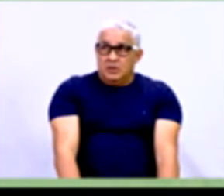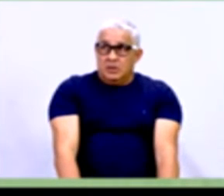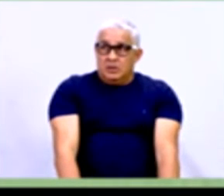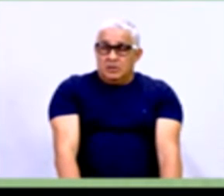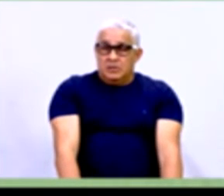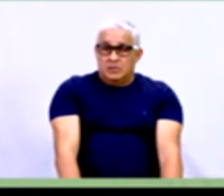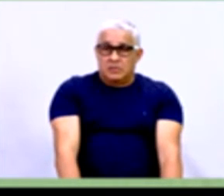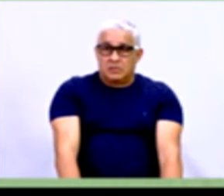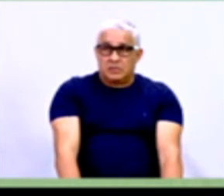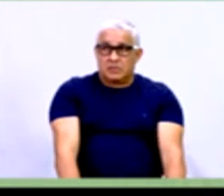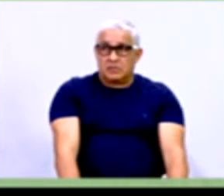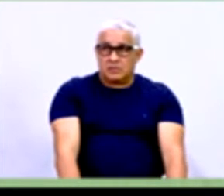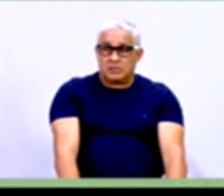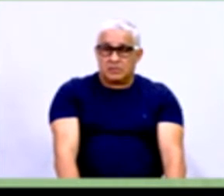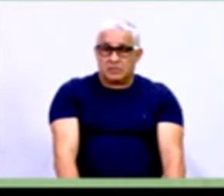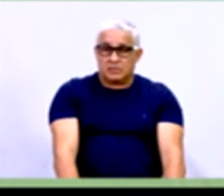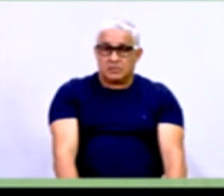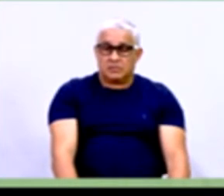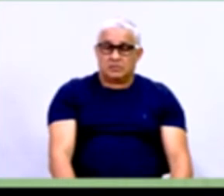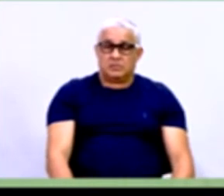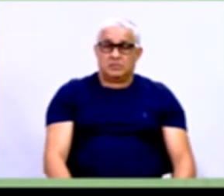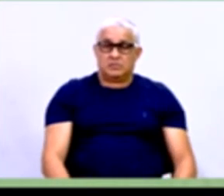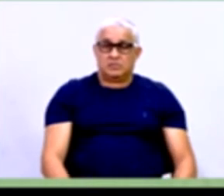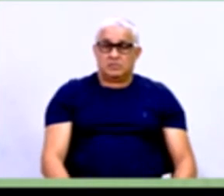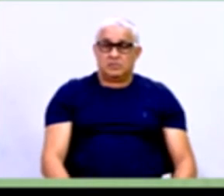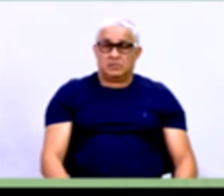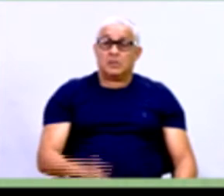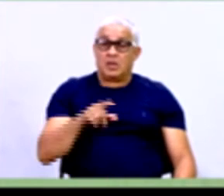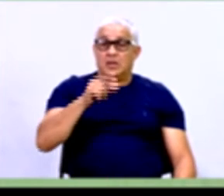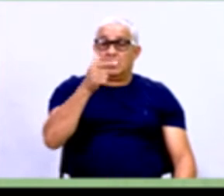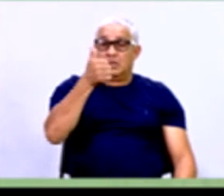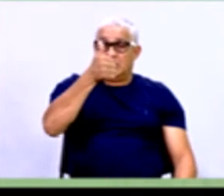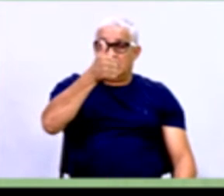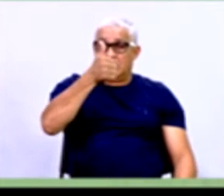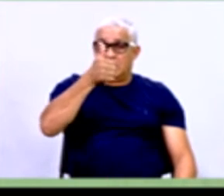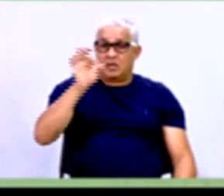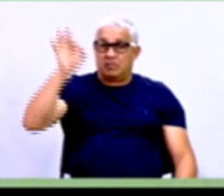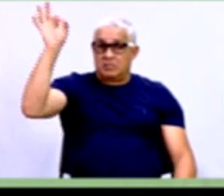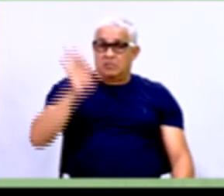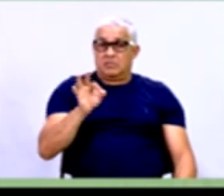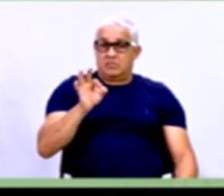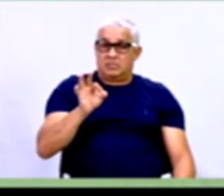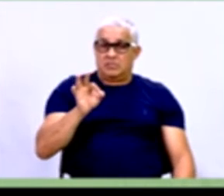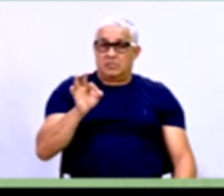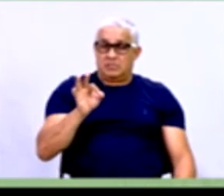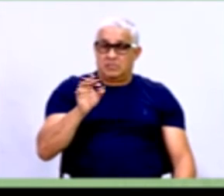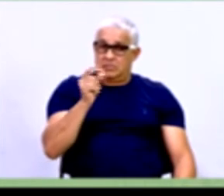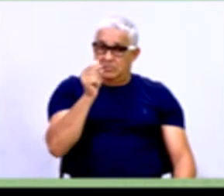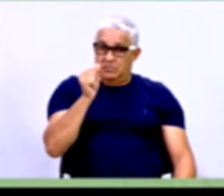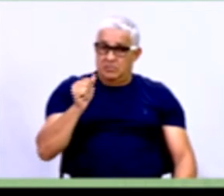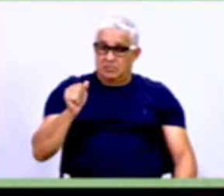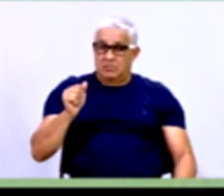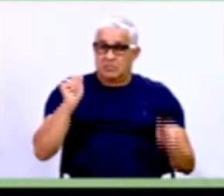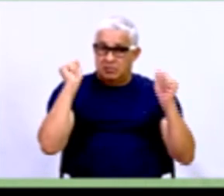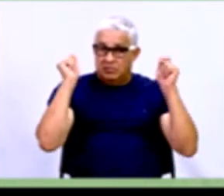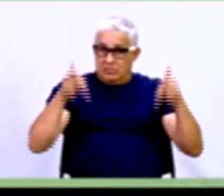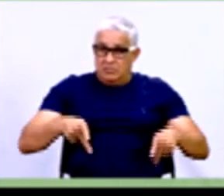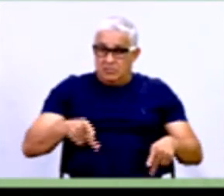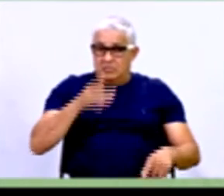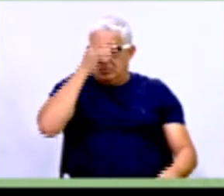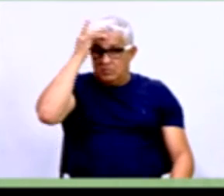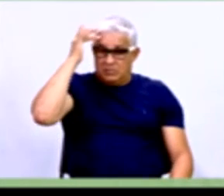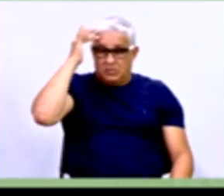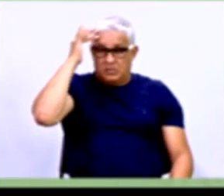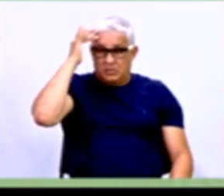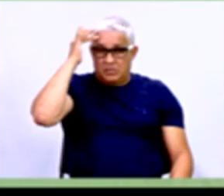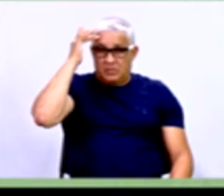interessante, o valor do benefício corresponde a 100% do valor da aposentadoria, né, que o segurado recebia no dia da